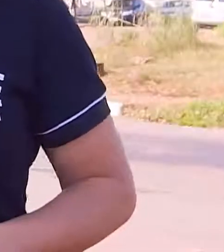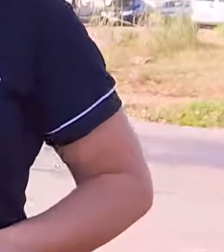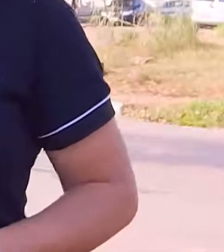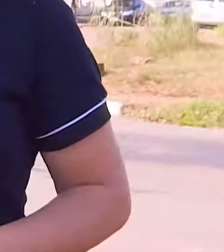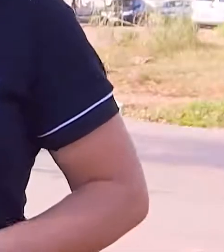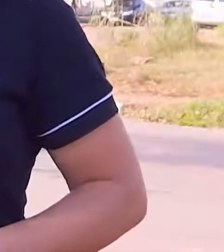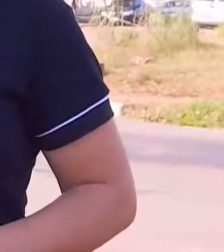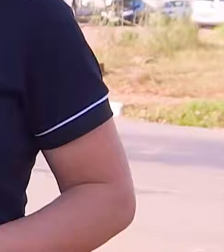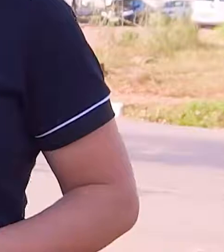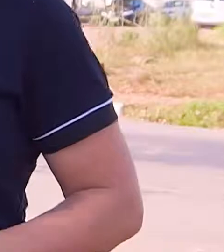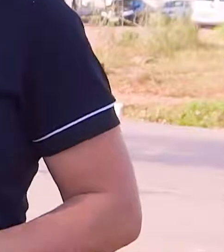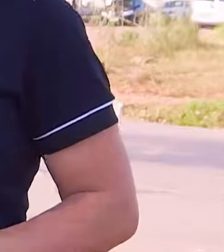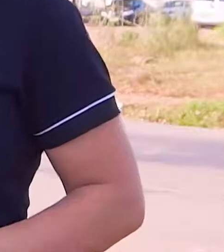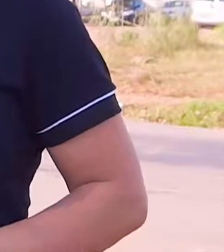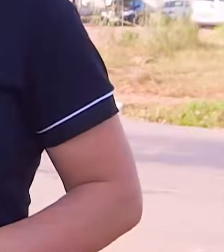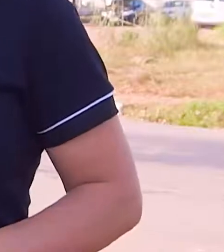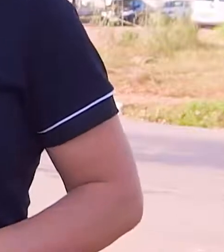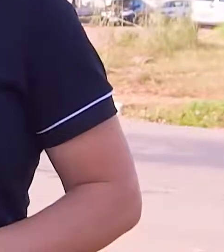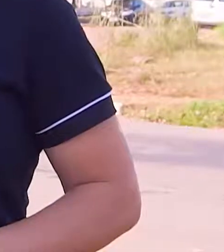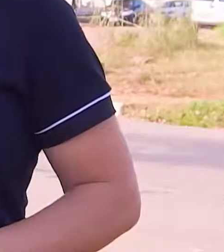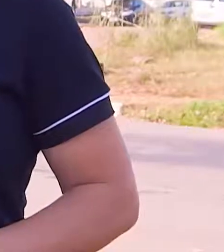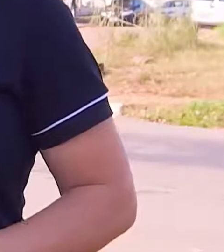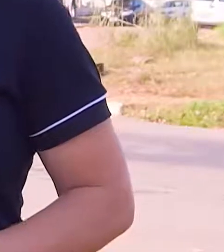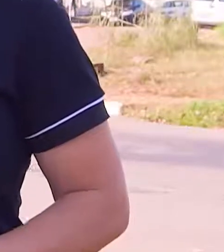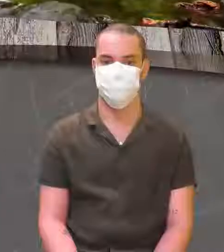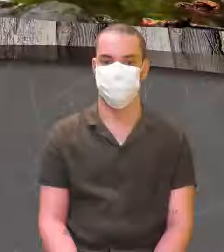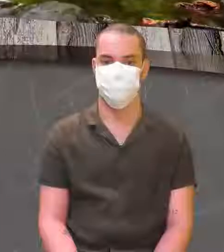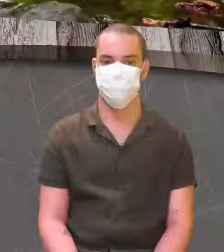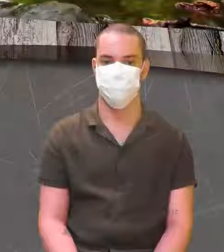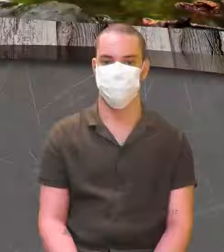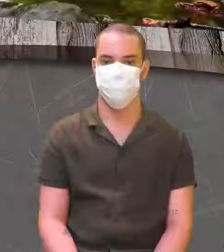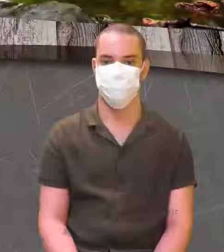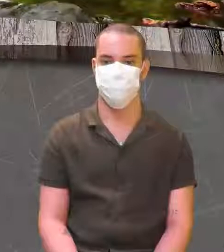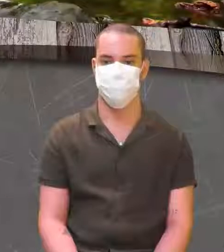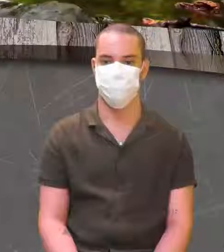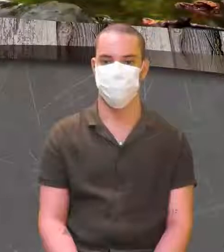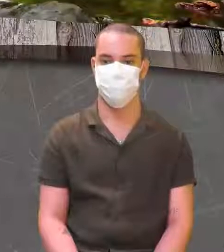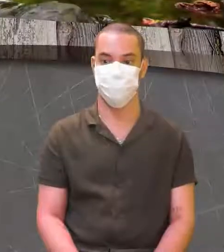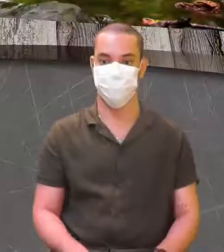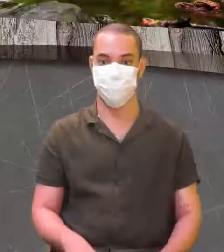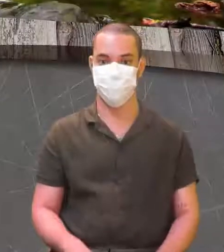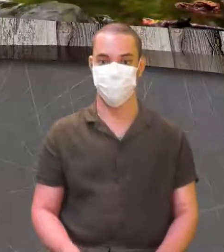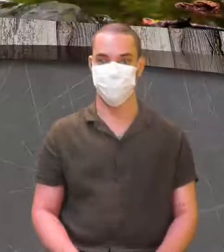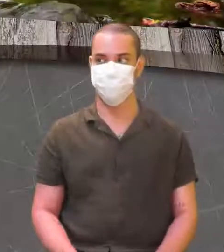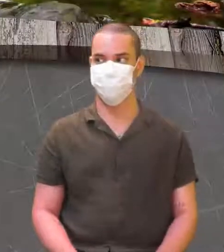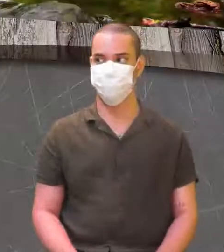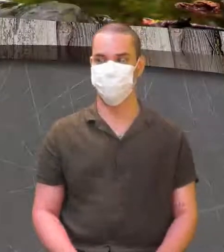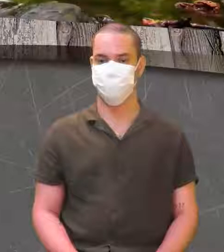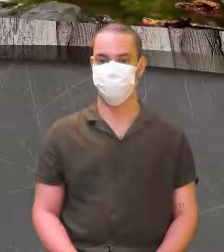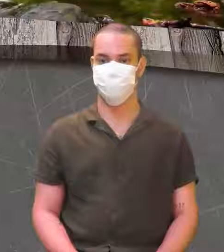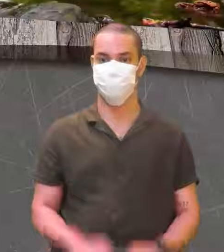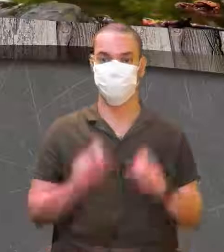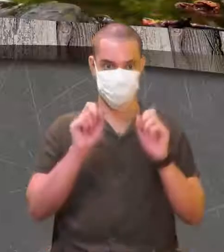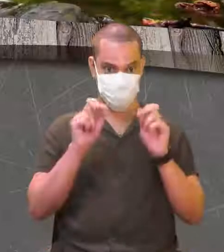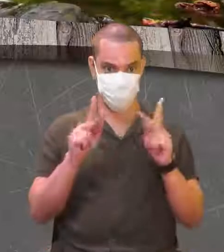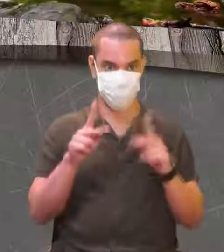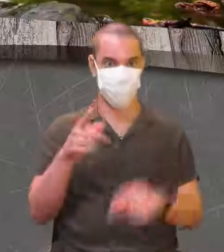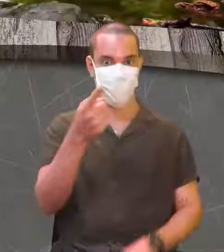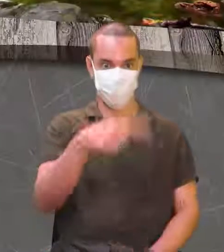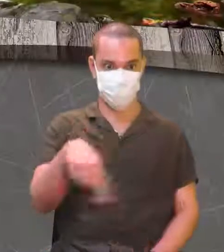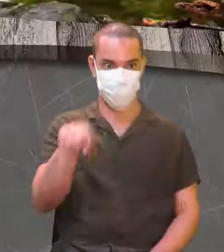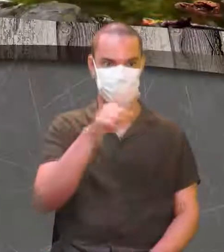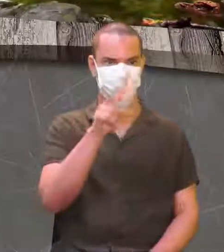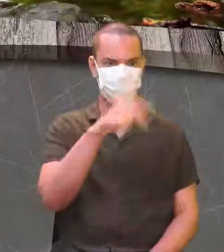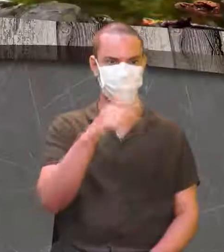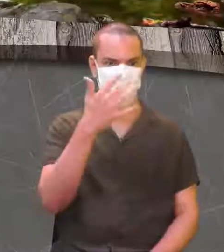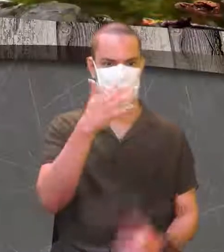Agora fique com mais explicações em sala de aula. É isso, ok? É isso aí, galera.